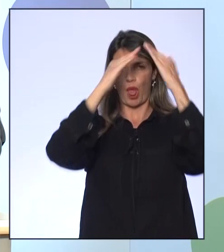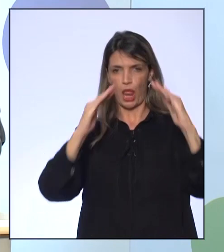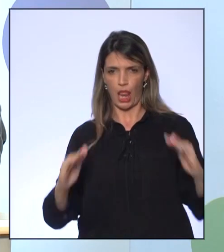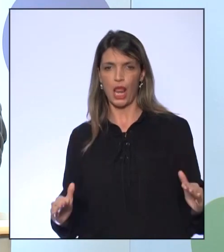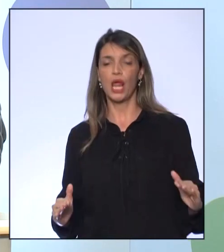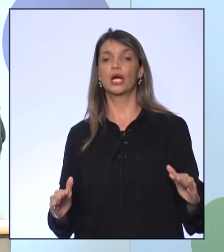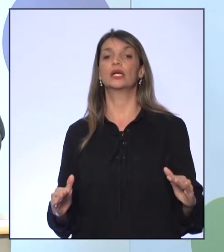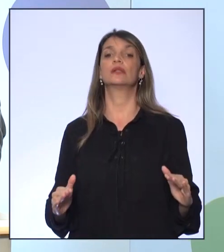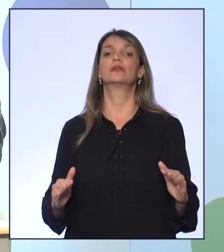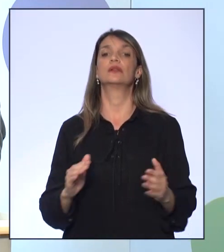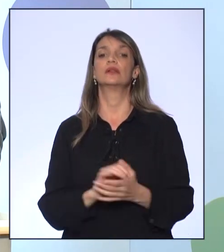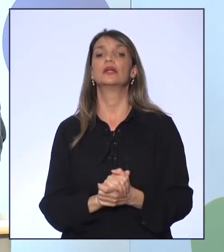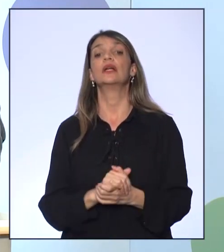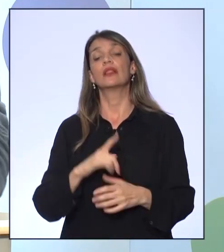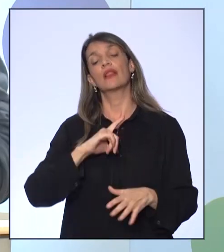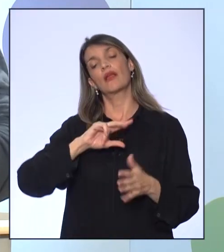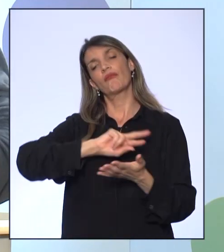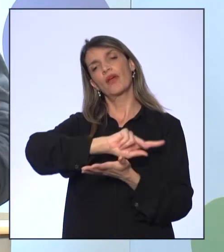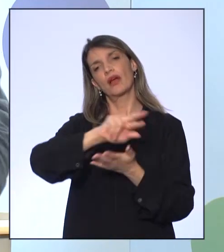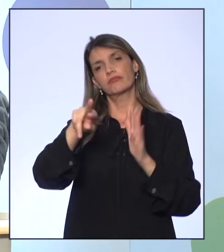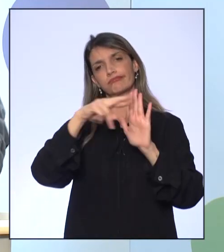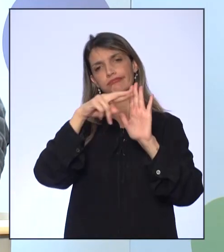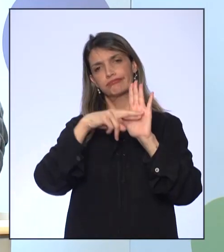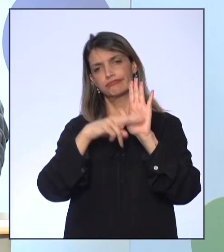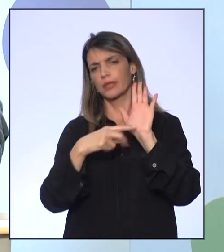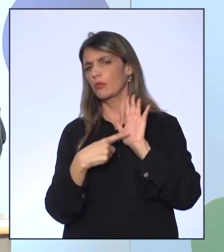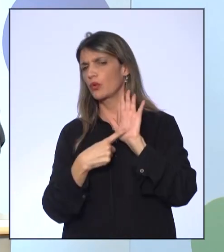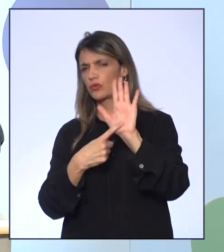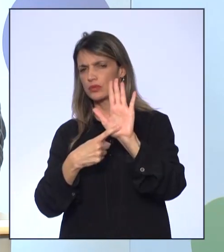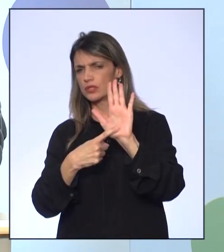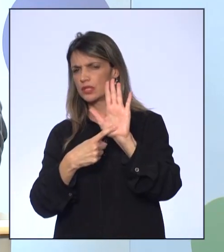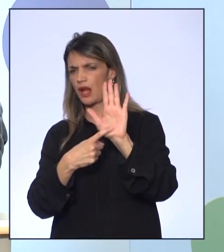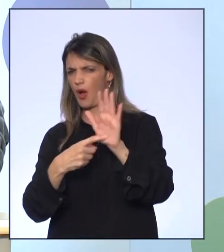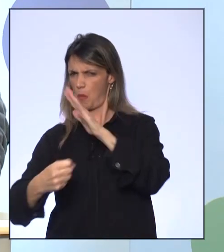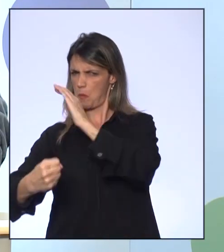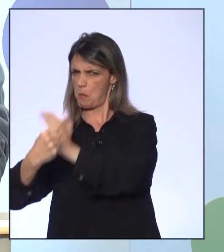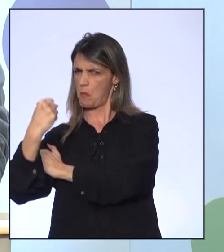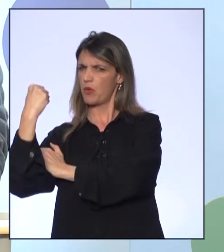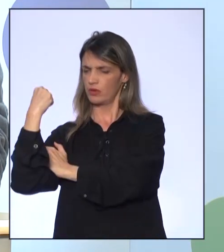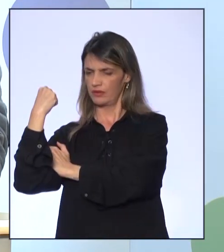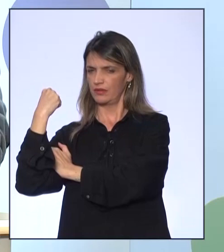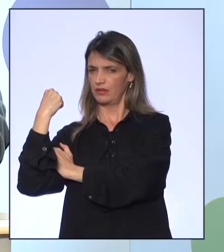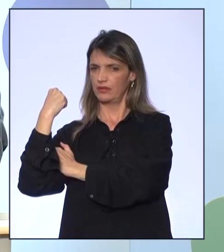várias doutrinas aí para mostrar essa dominação, entre aspas.